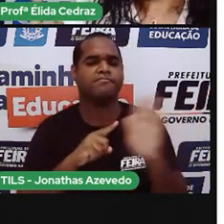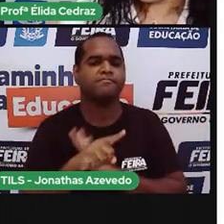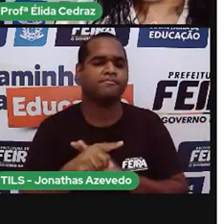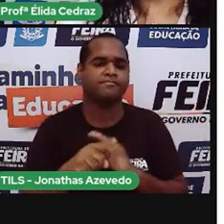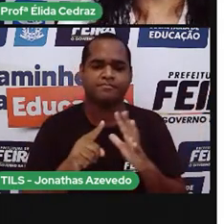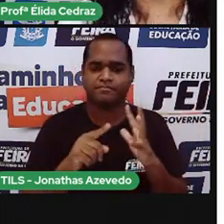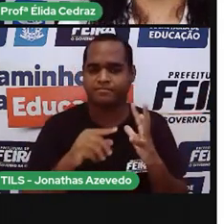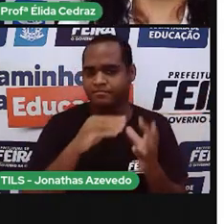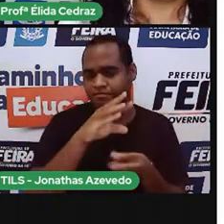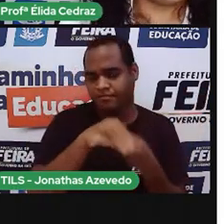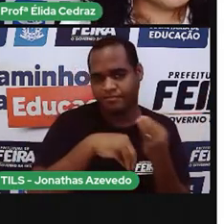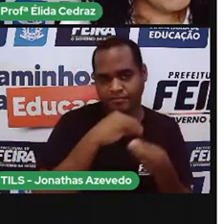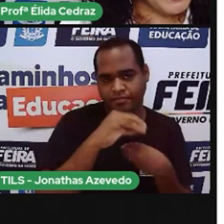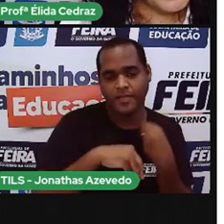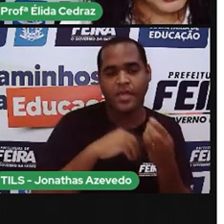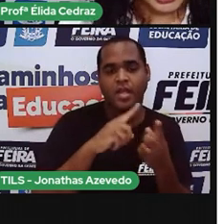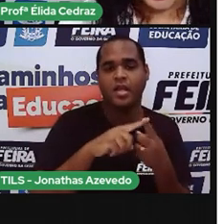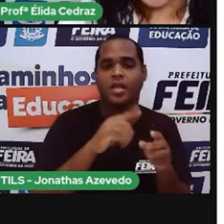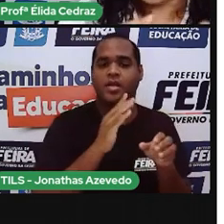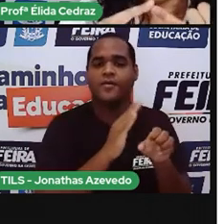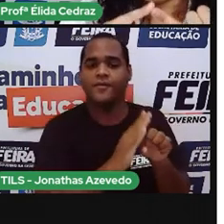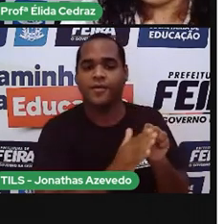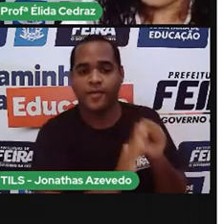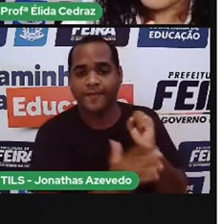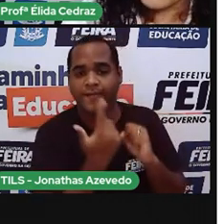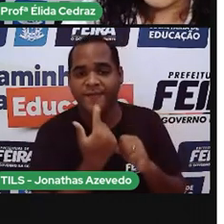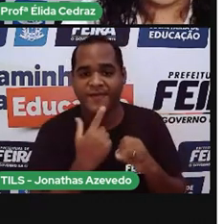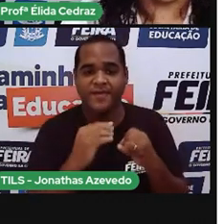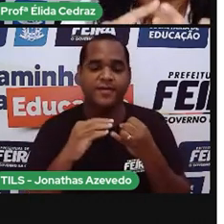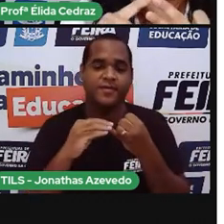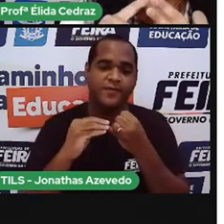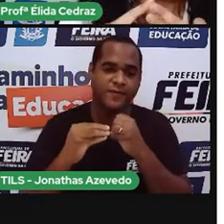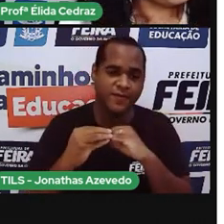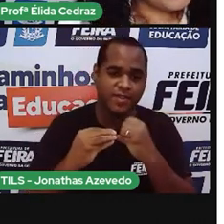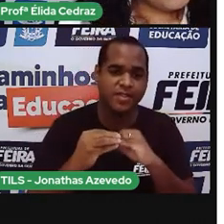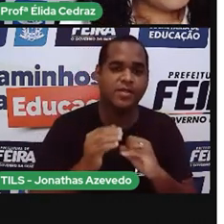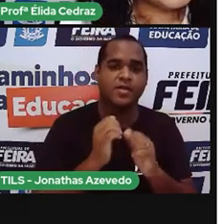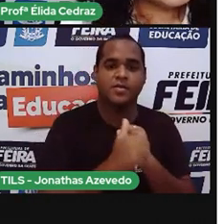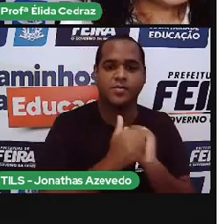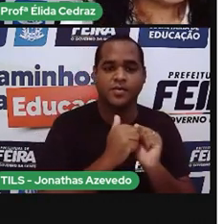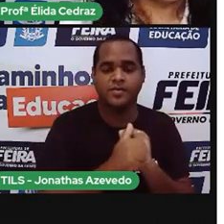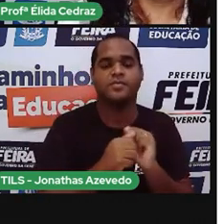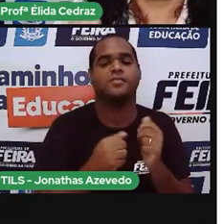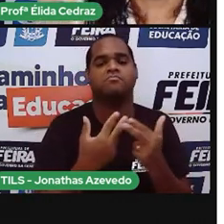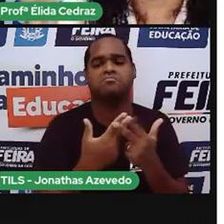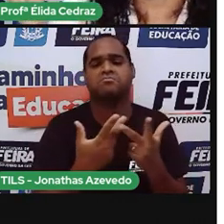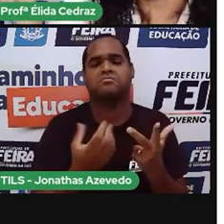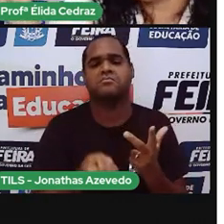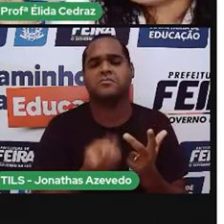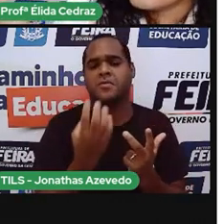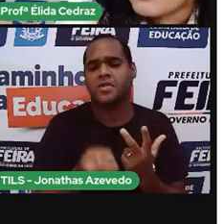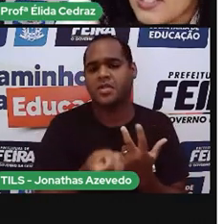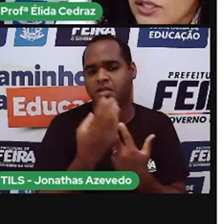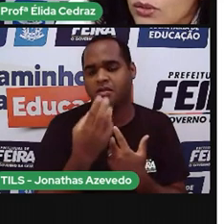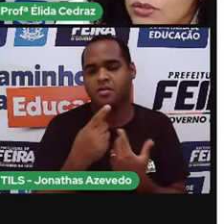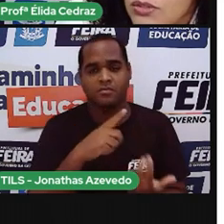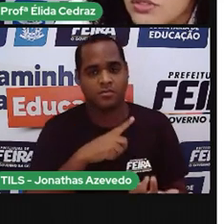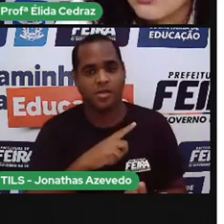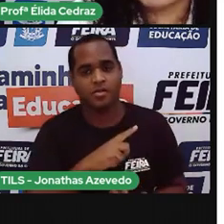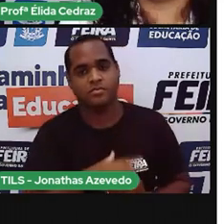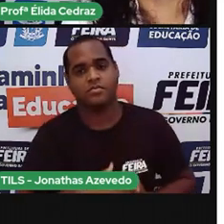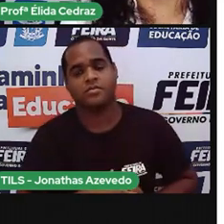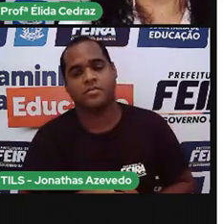nós juntarmos o tomate, o feijão e o arroz, quantos